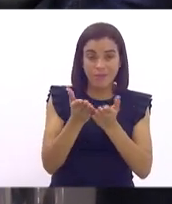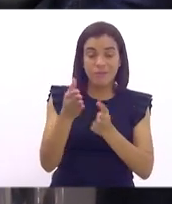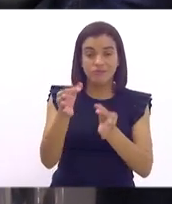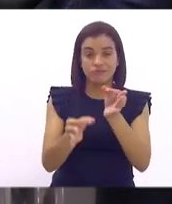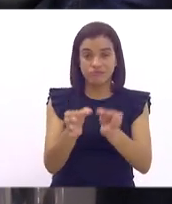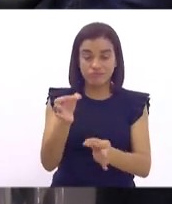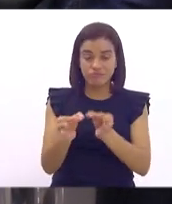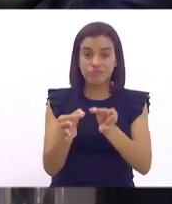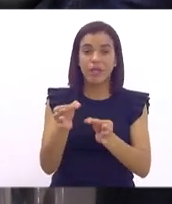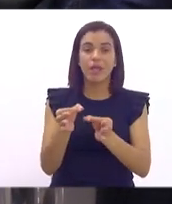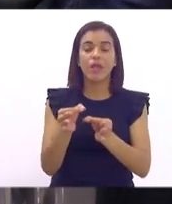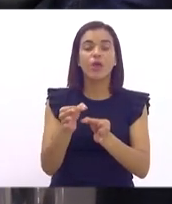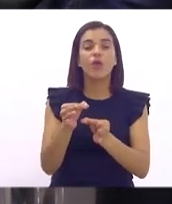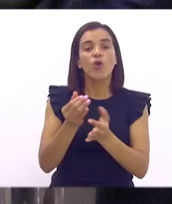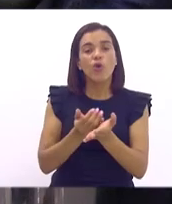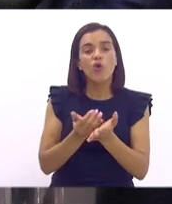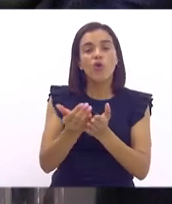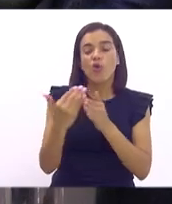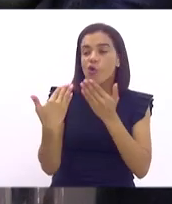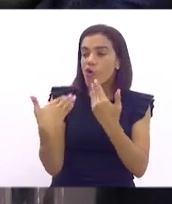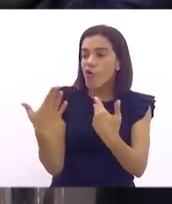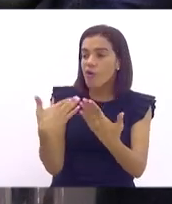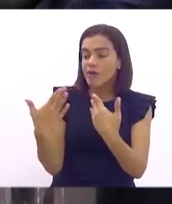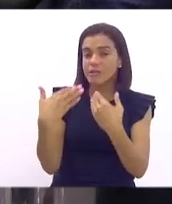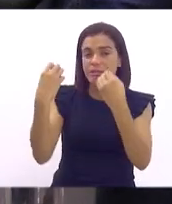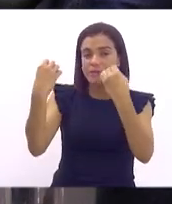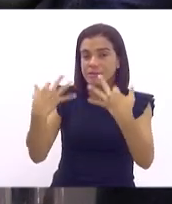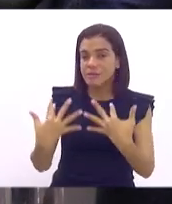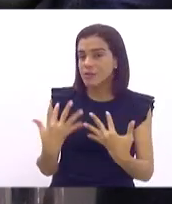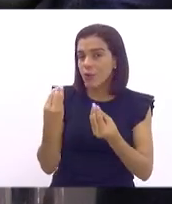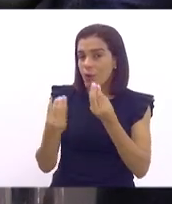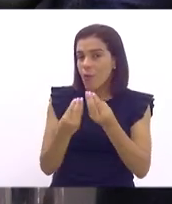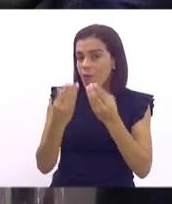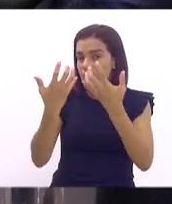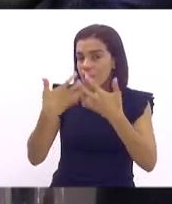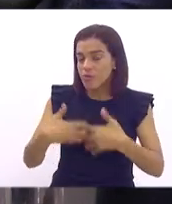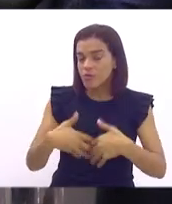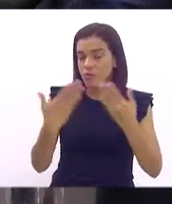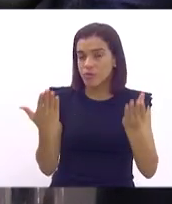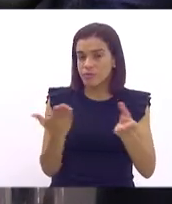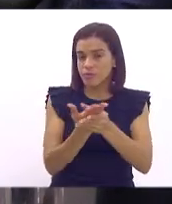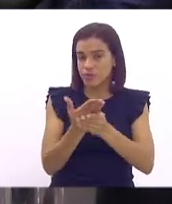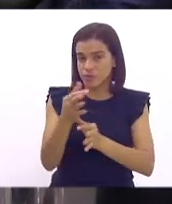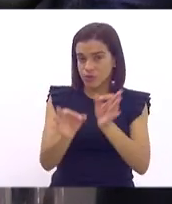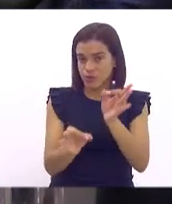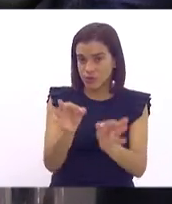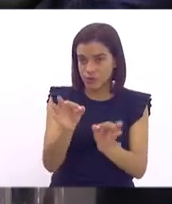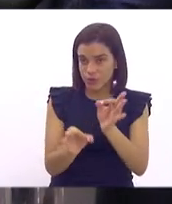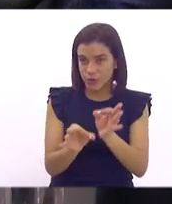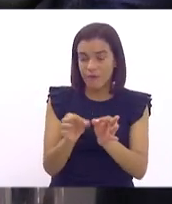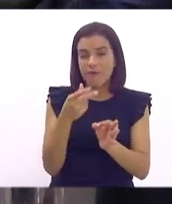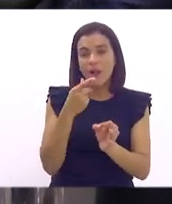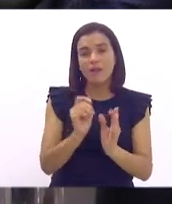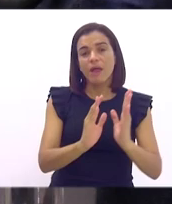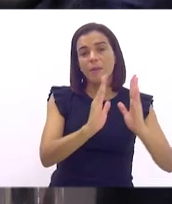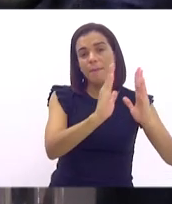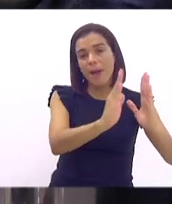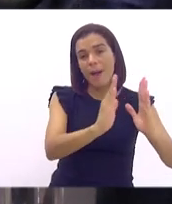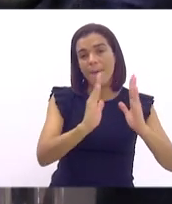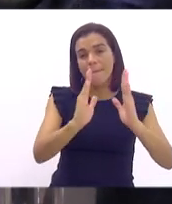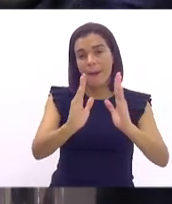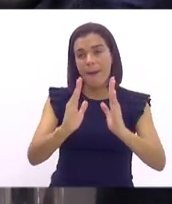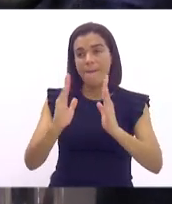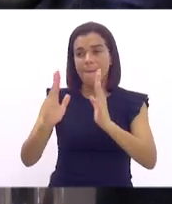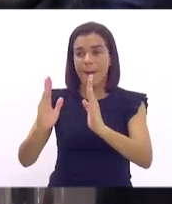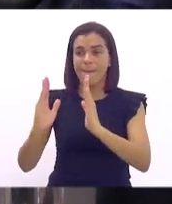essa perspectiva de conversar sobre o que é um processo criminal, como que ele ocorre, falando das etapas em linhas gerais,